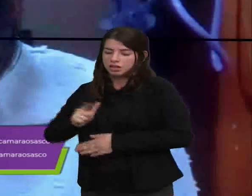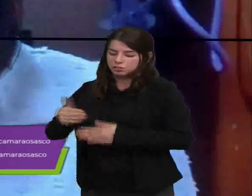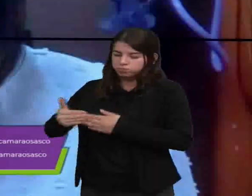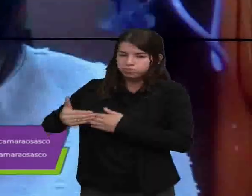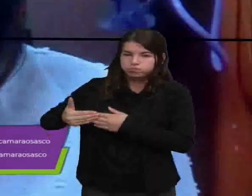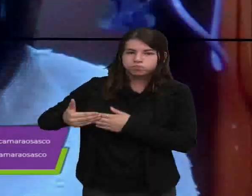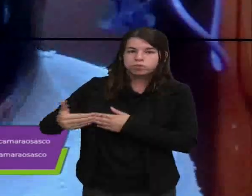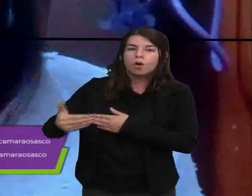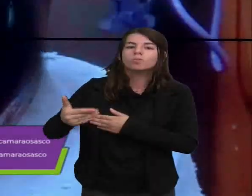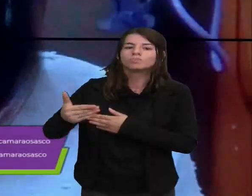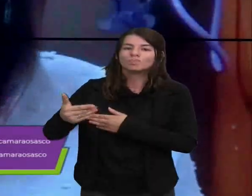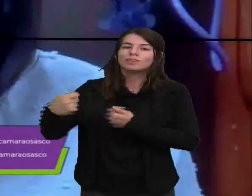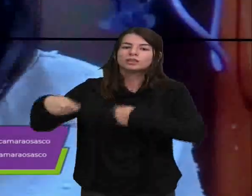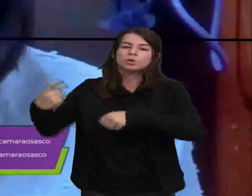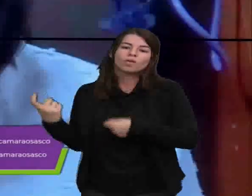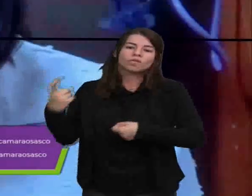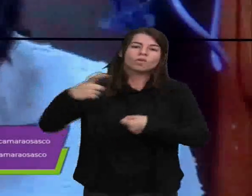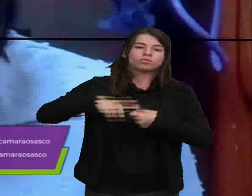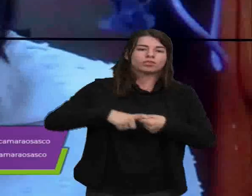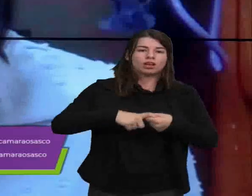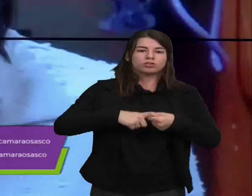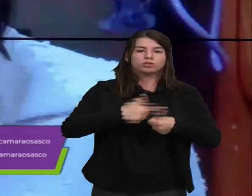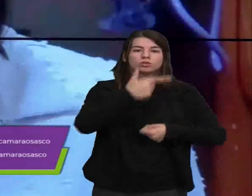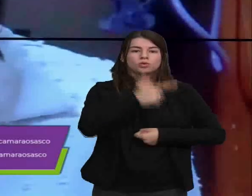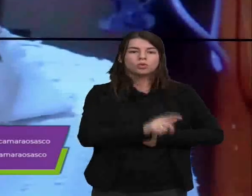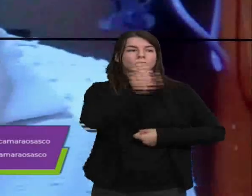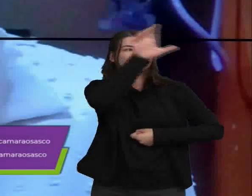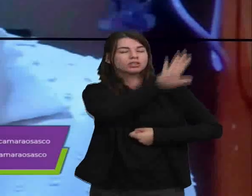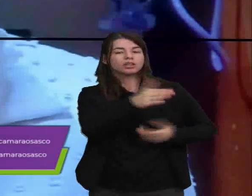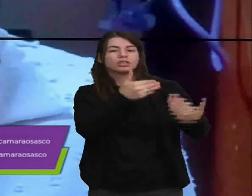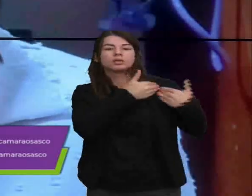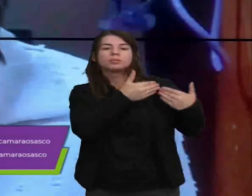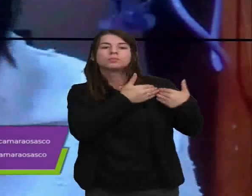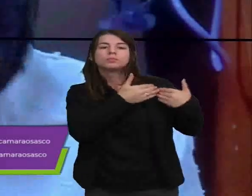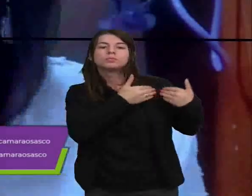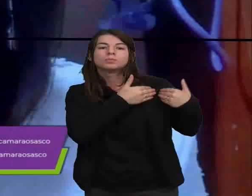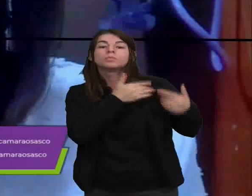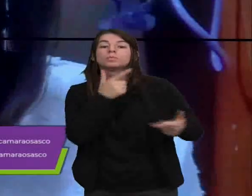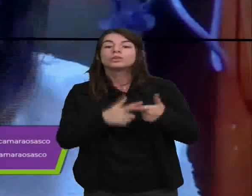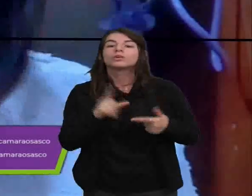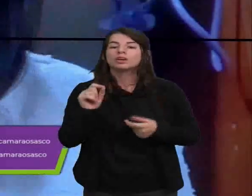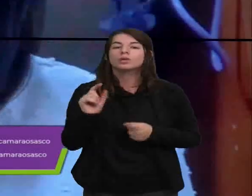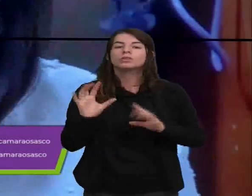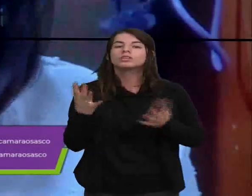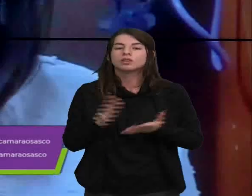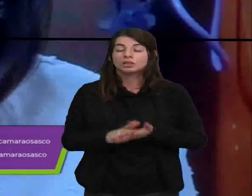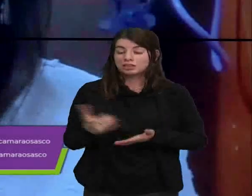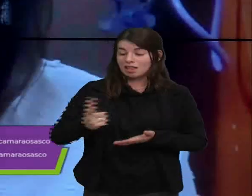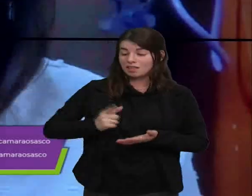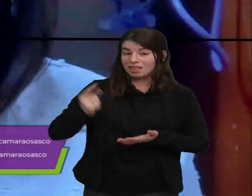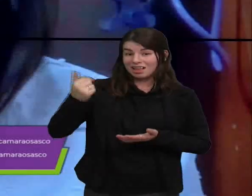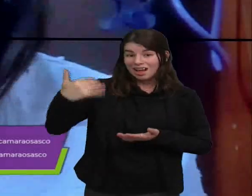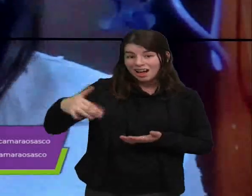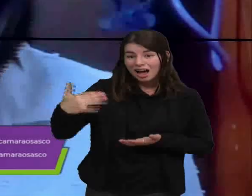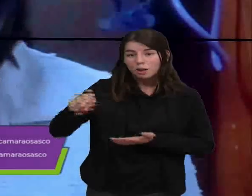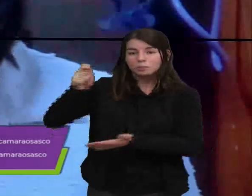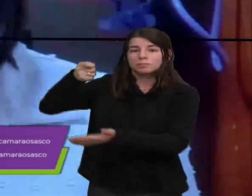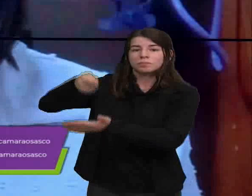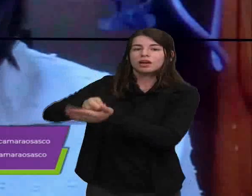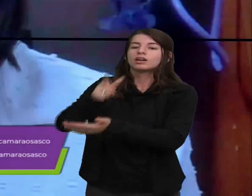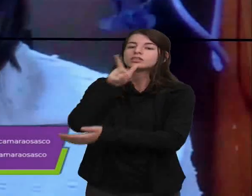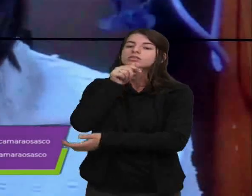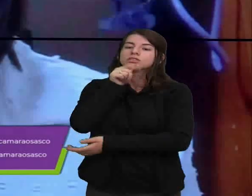revertido justamente porque isso significou aumento da conta de água mas também